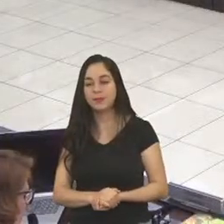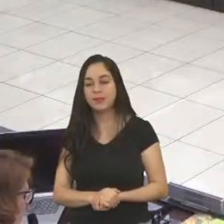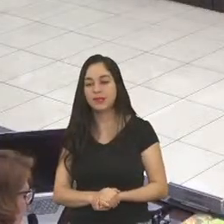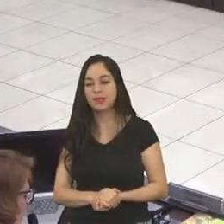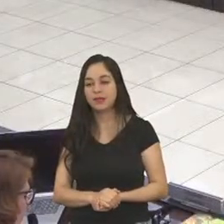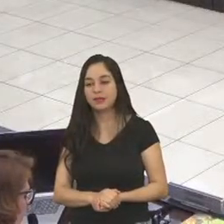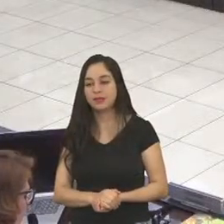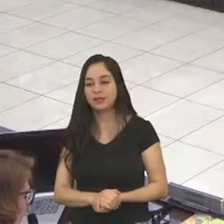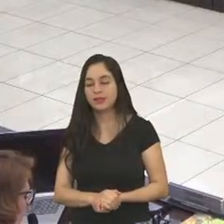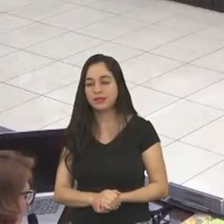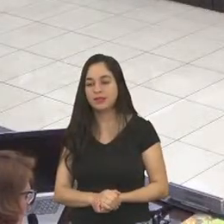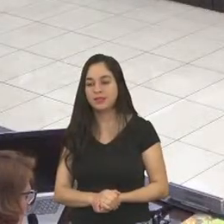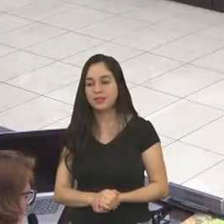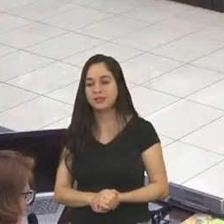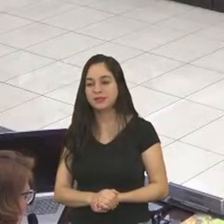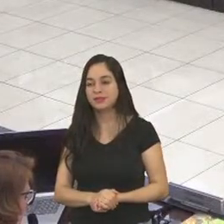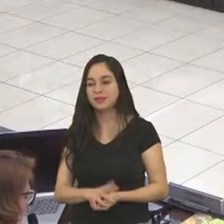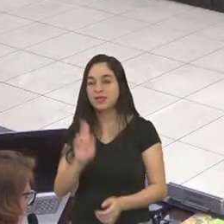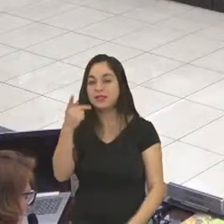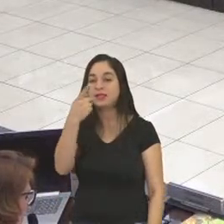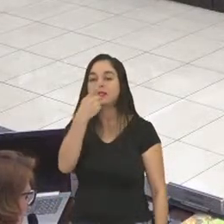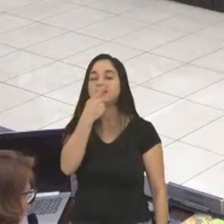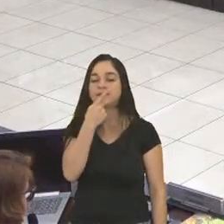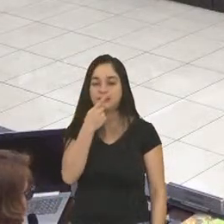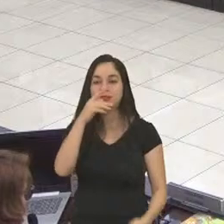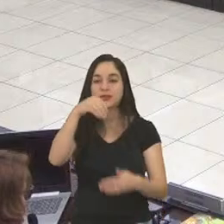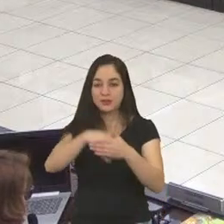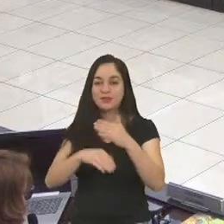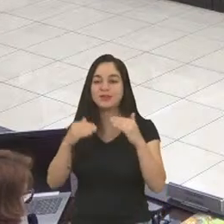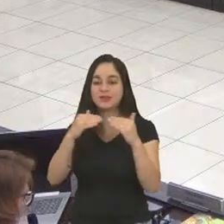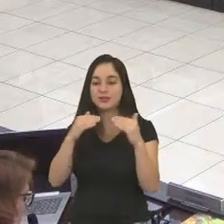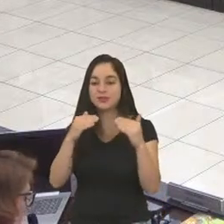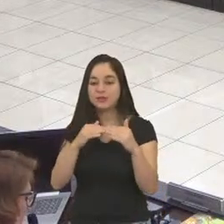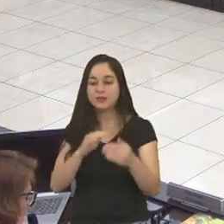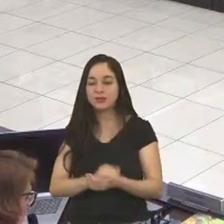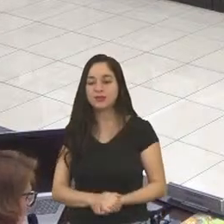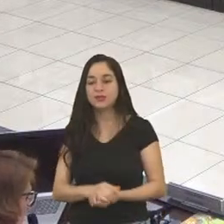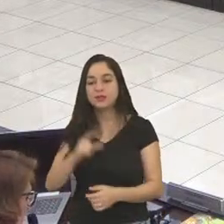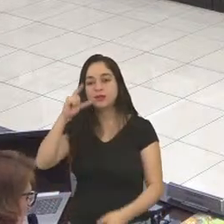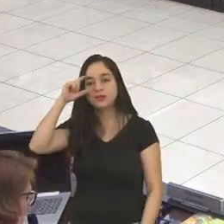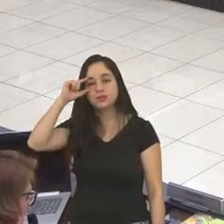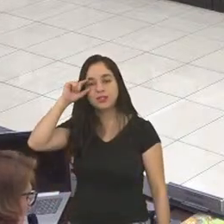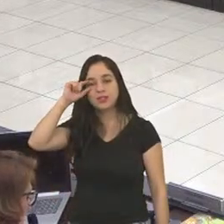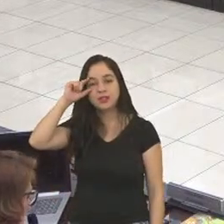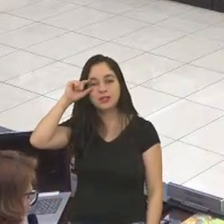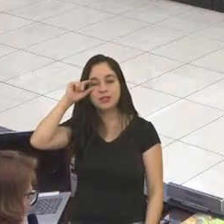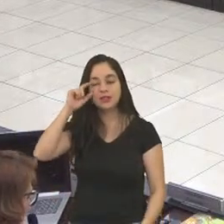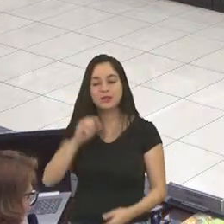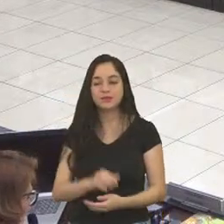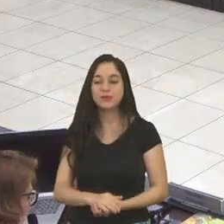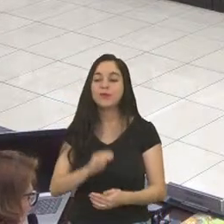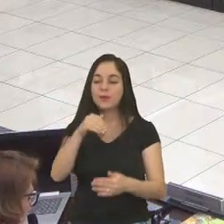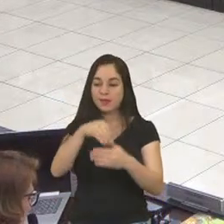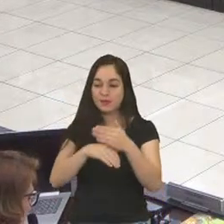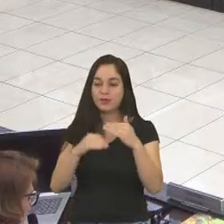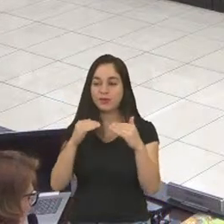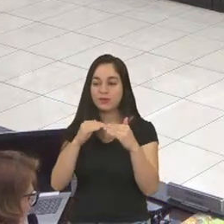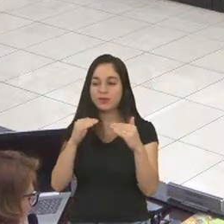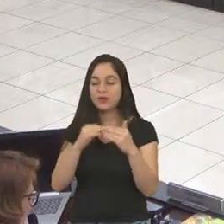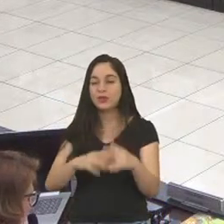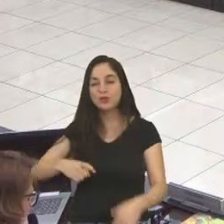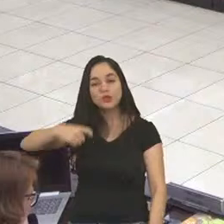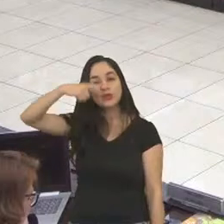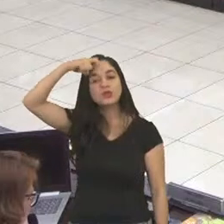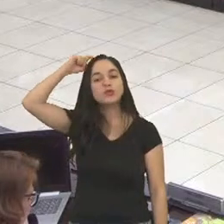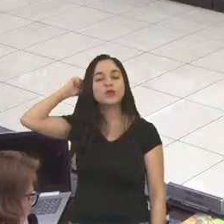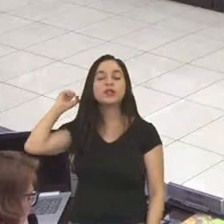Barreto? Favorável. Como vota o vereador Jean Araújo? Favorável. Como vota o vereador Joeques